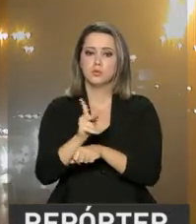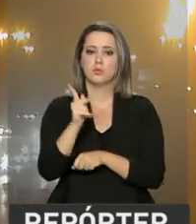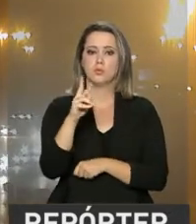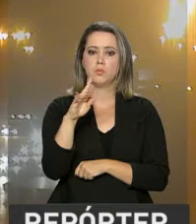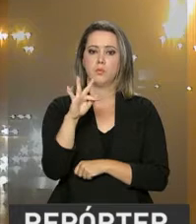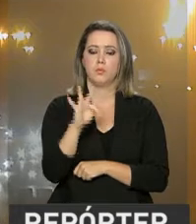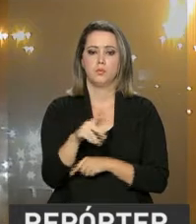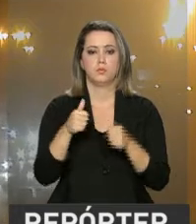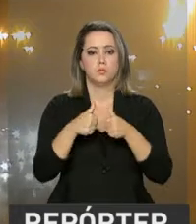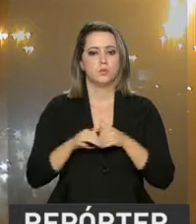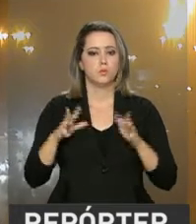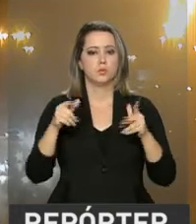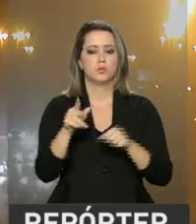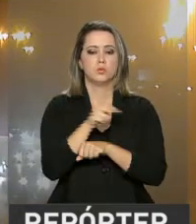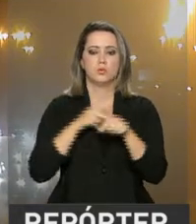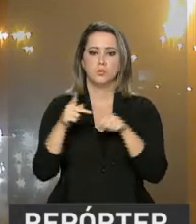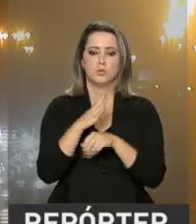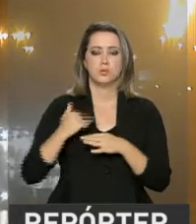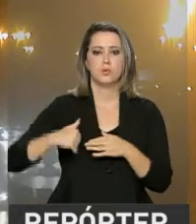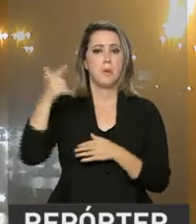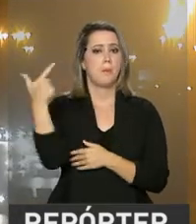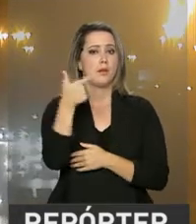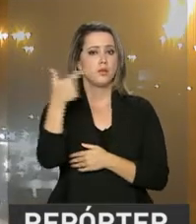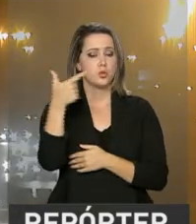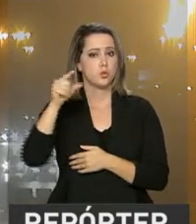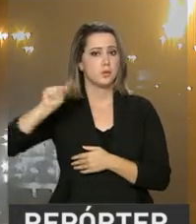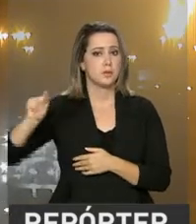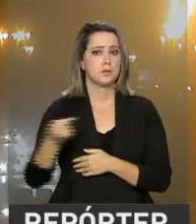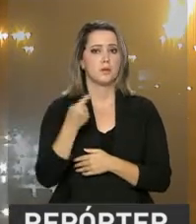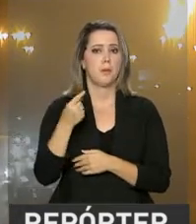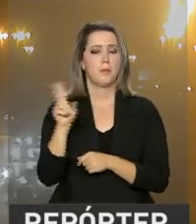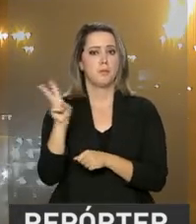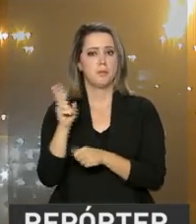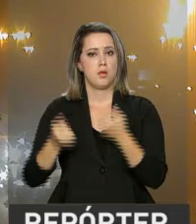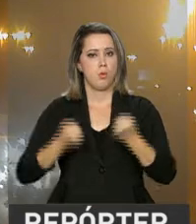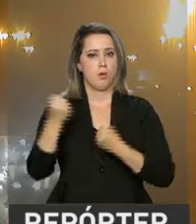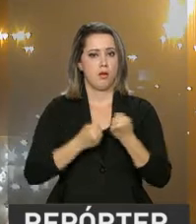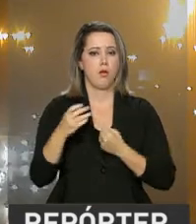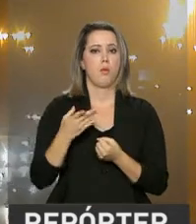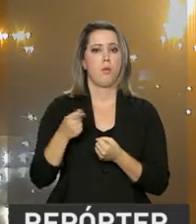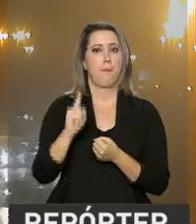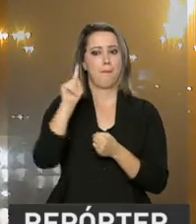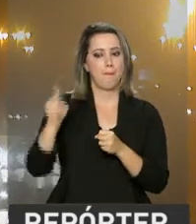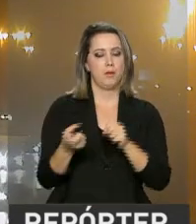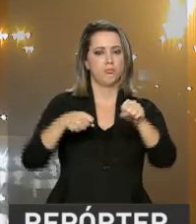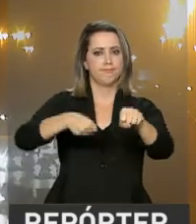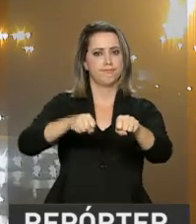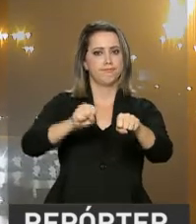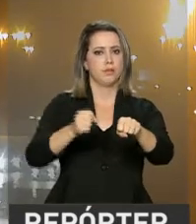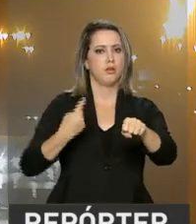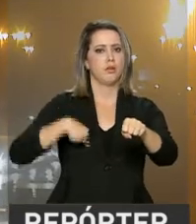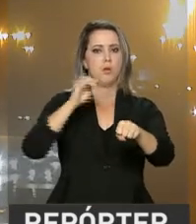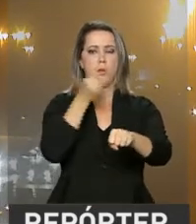vai estar em todo o país com mais de duas mil viaturas mil motocicletas quase dois mil e 500